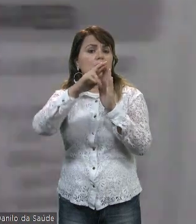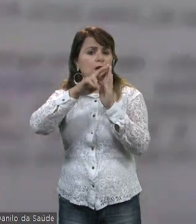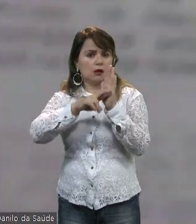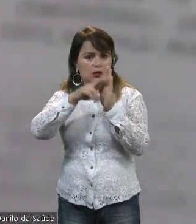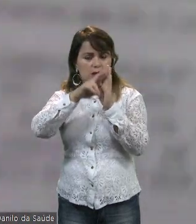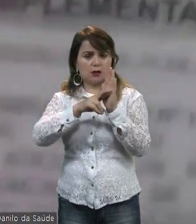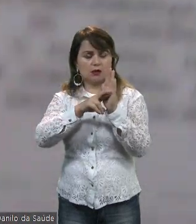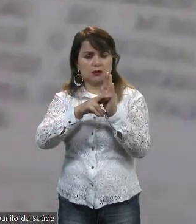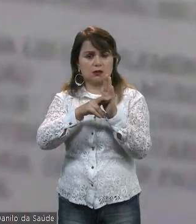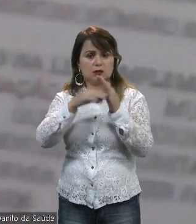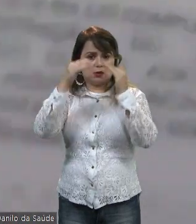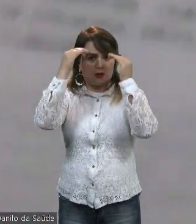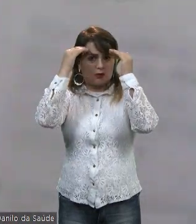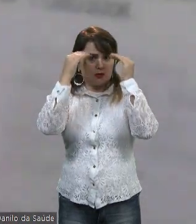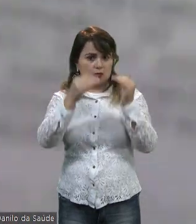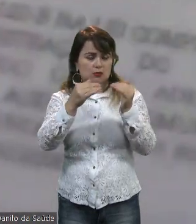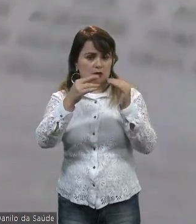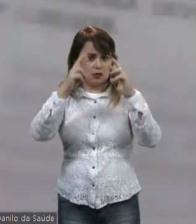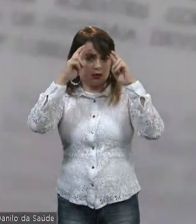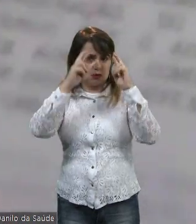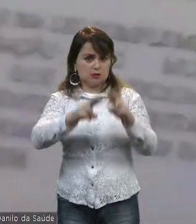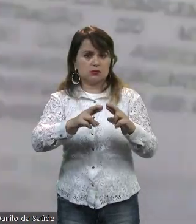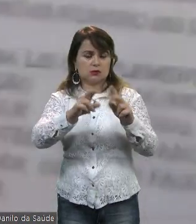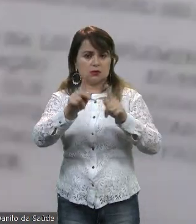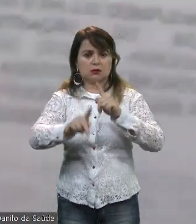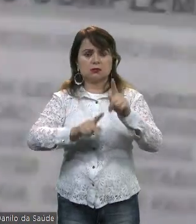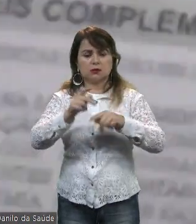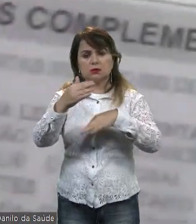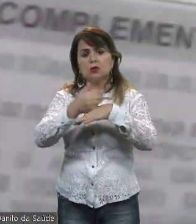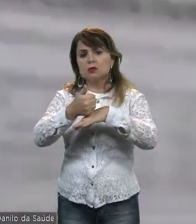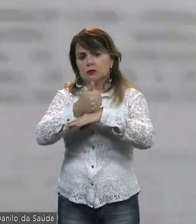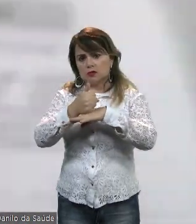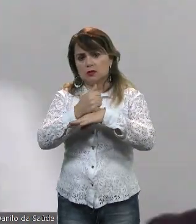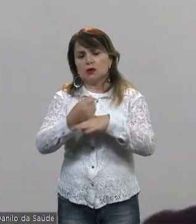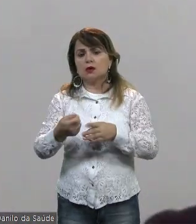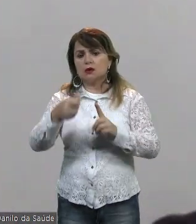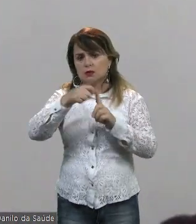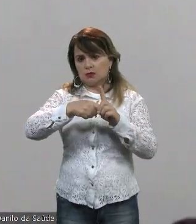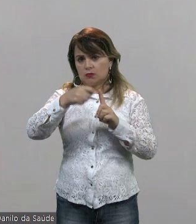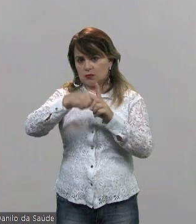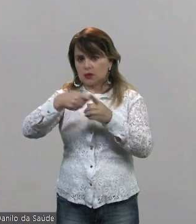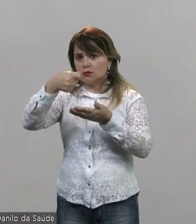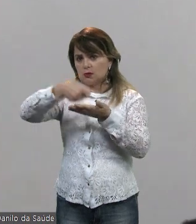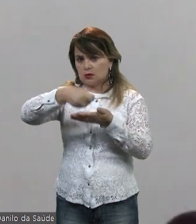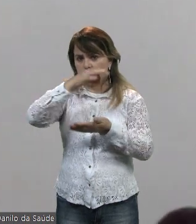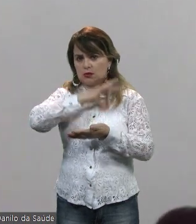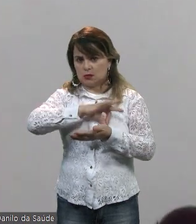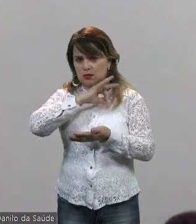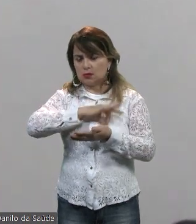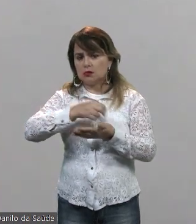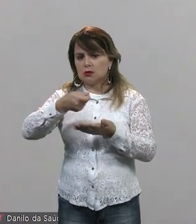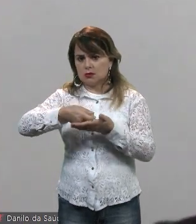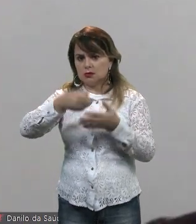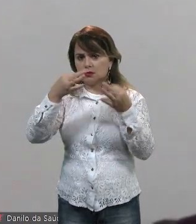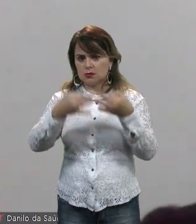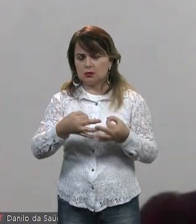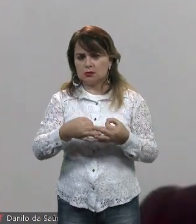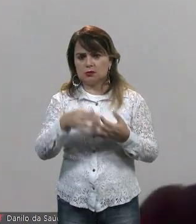os profissionais e tão rapidamente faça o pagamento desses profissionais. Muito obrigado, presidente.